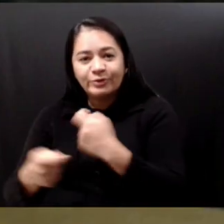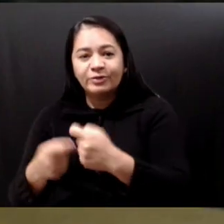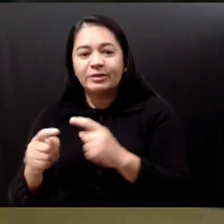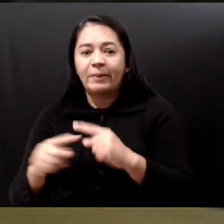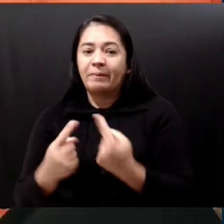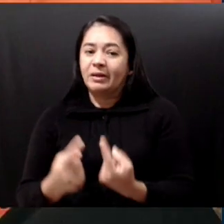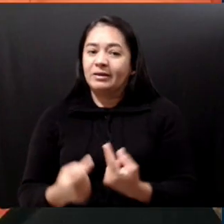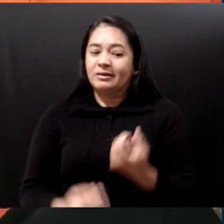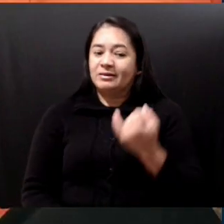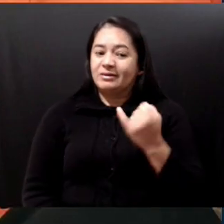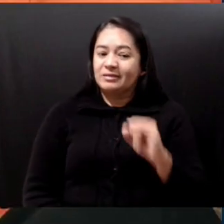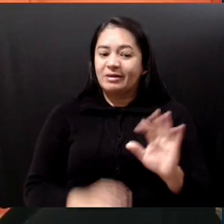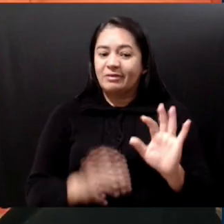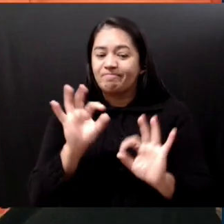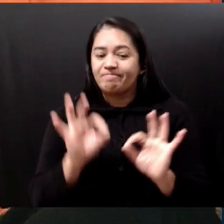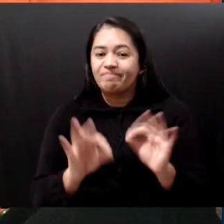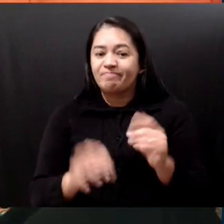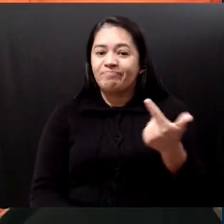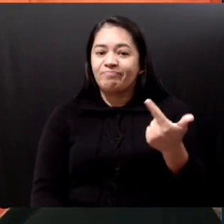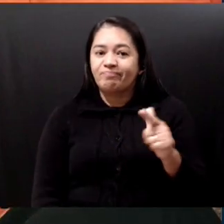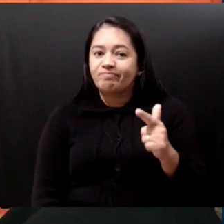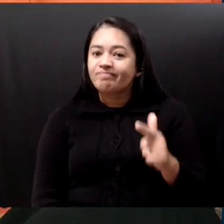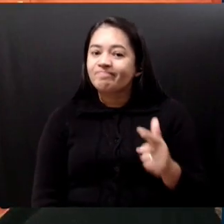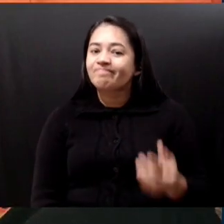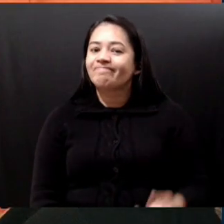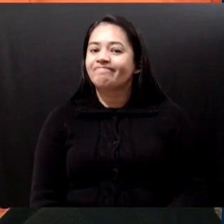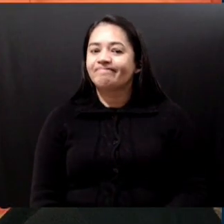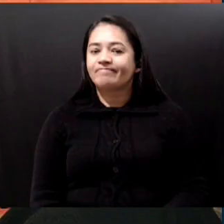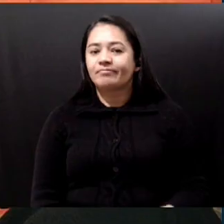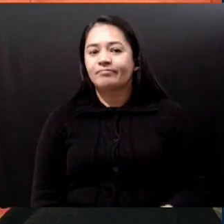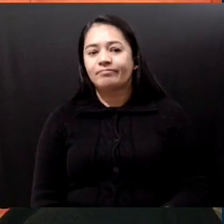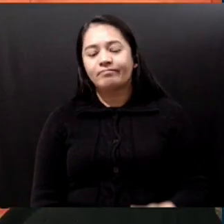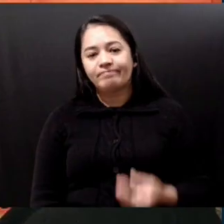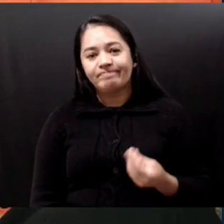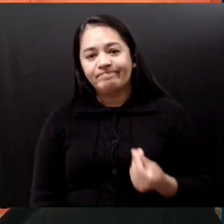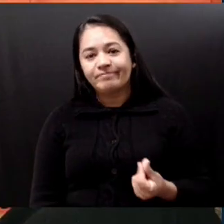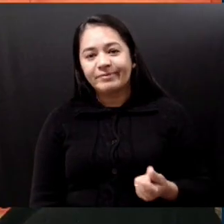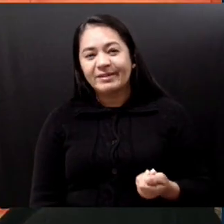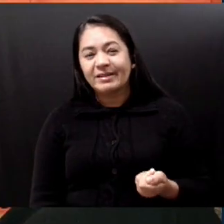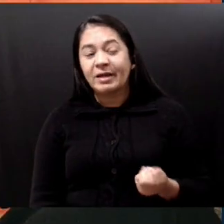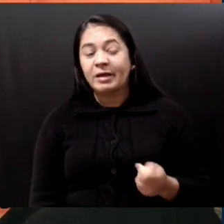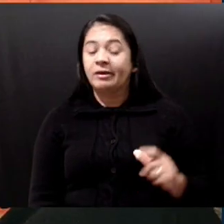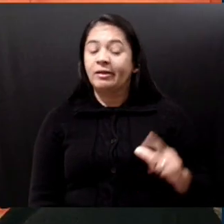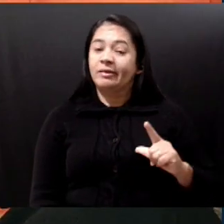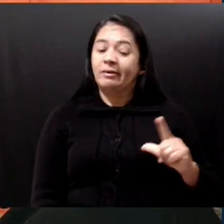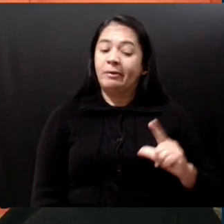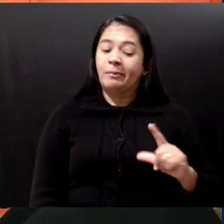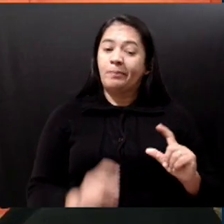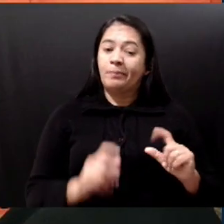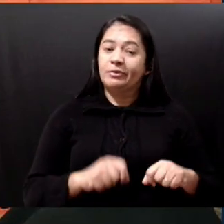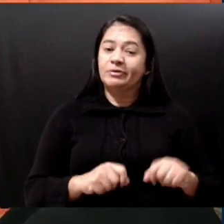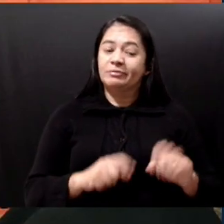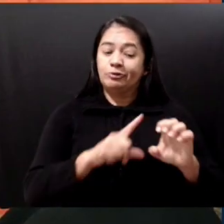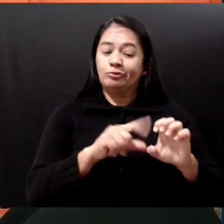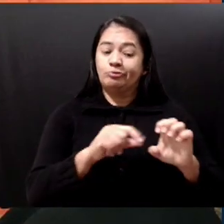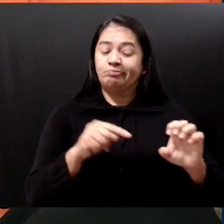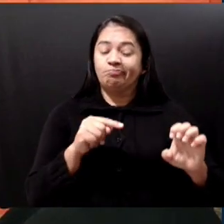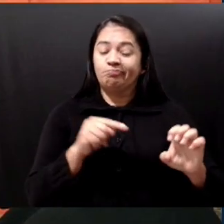planejamento, existem aí possibilidades desse empreendimento ele não dar